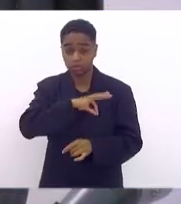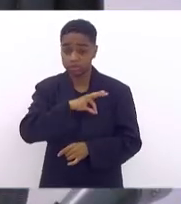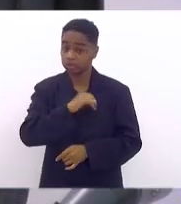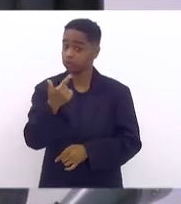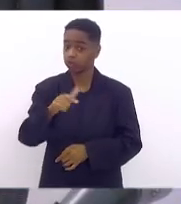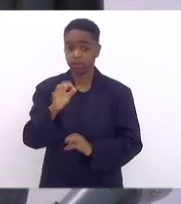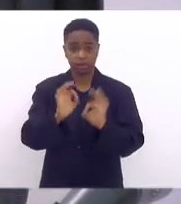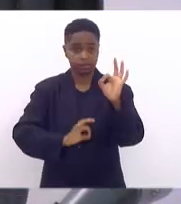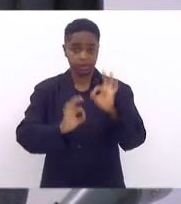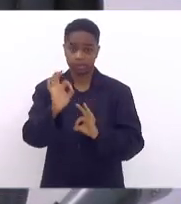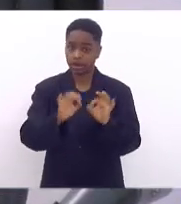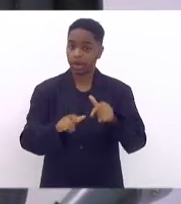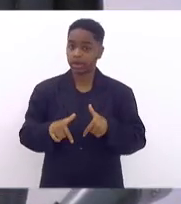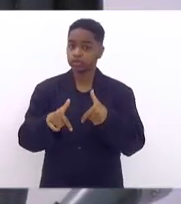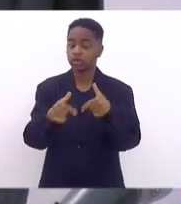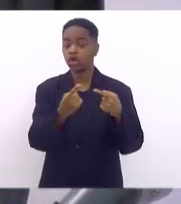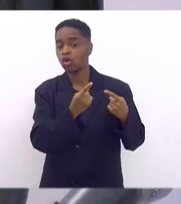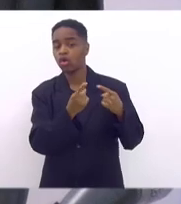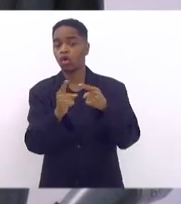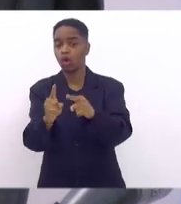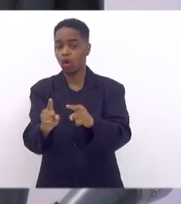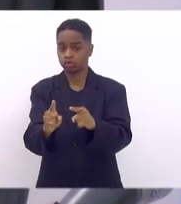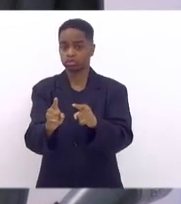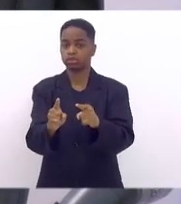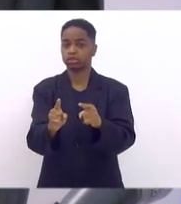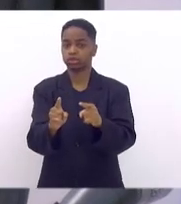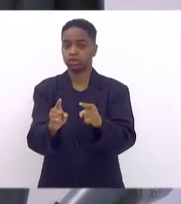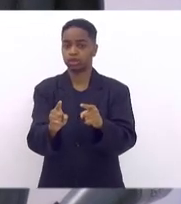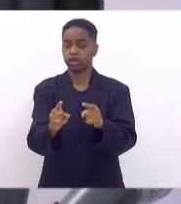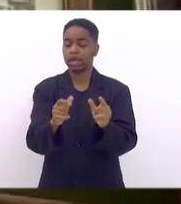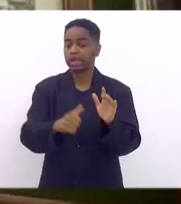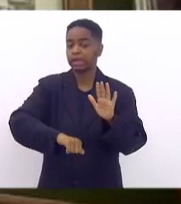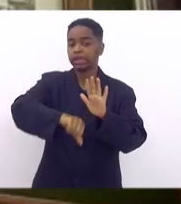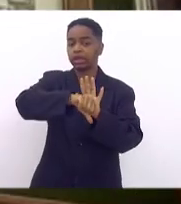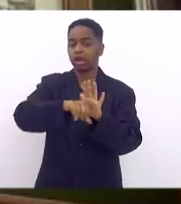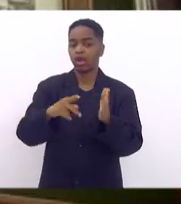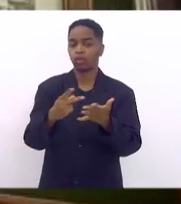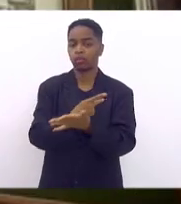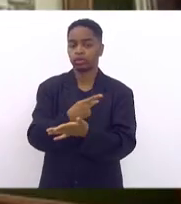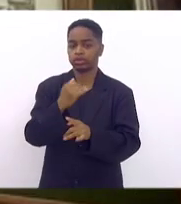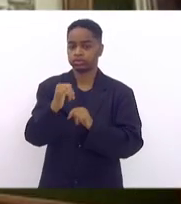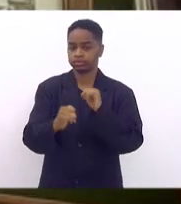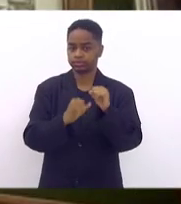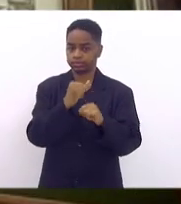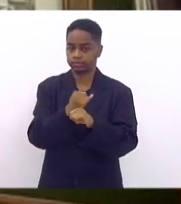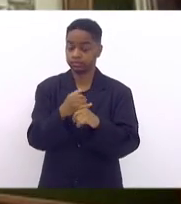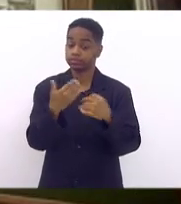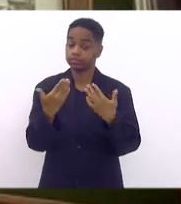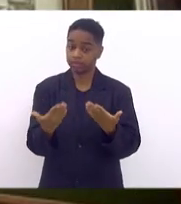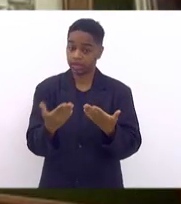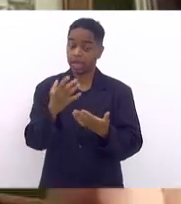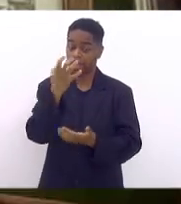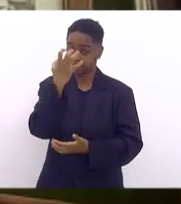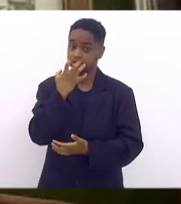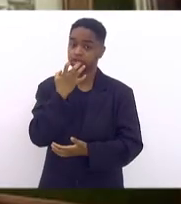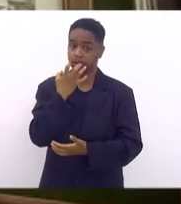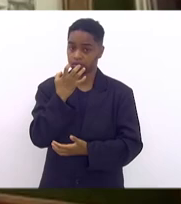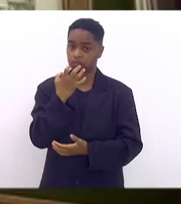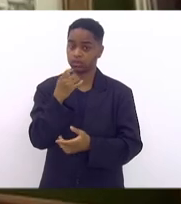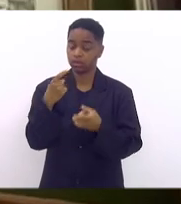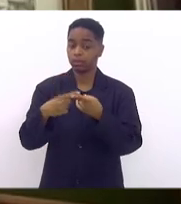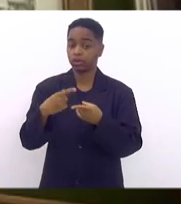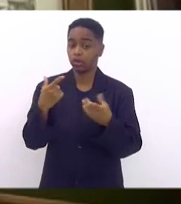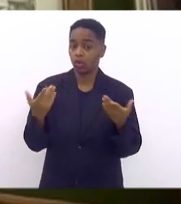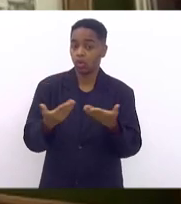para lutar contra, ter um enfrentamento contra esses crimes cibernéticos, né? E isso é muito sério. Essa